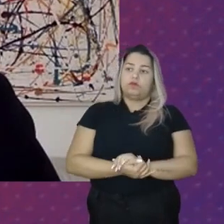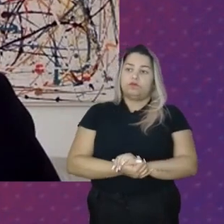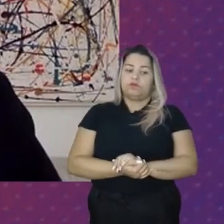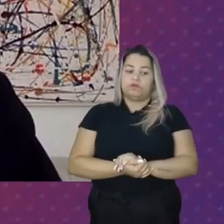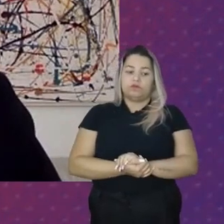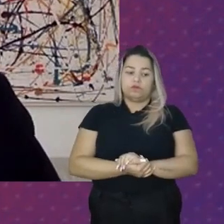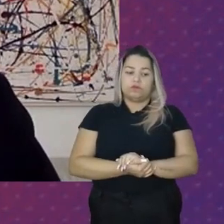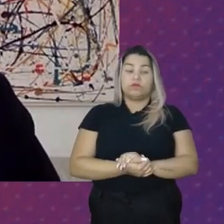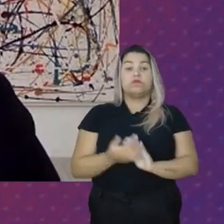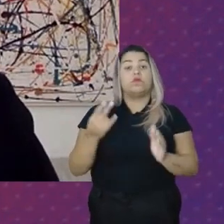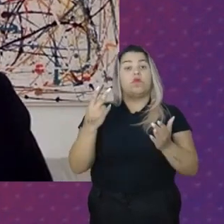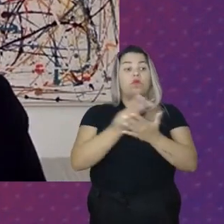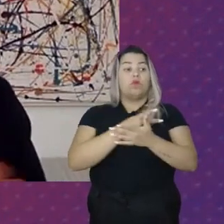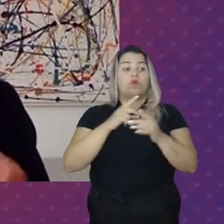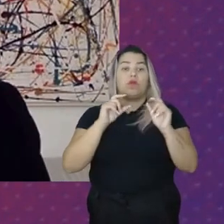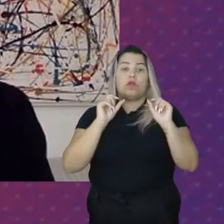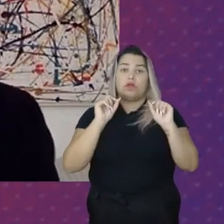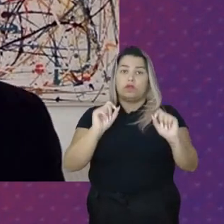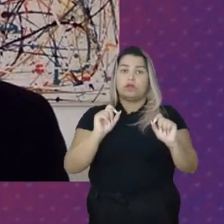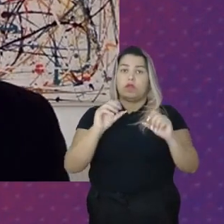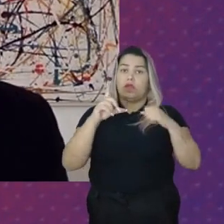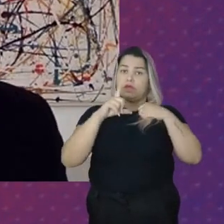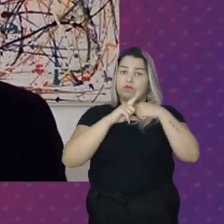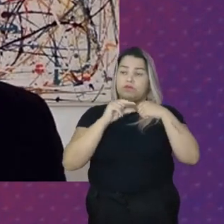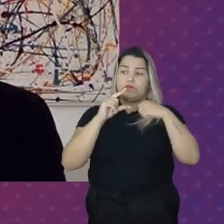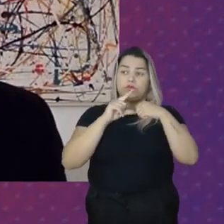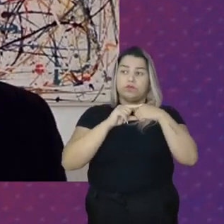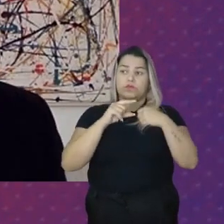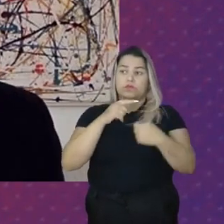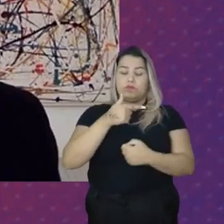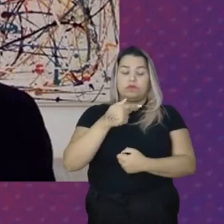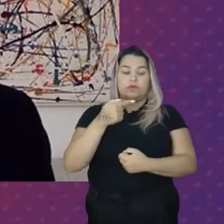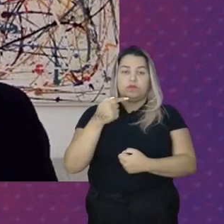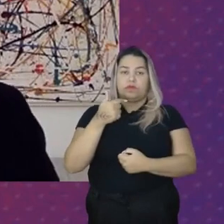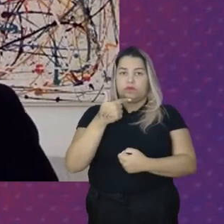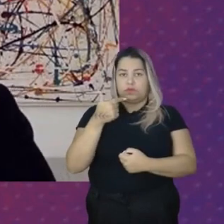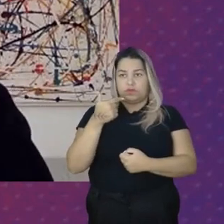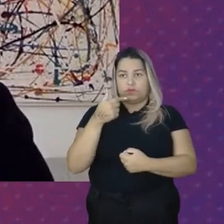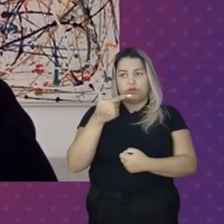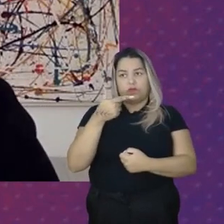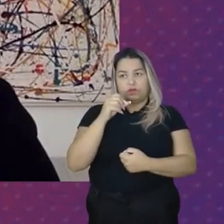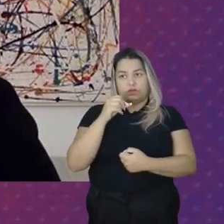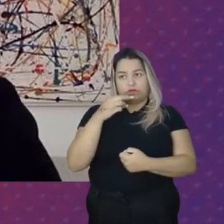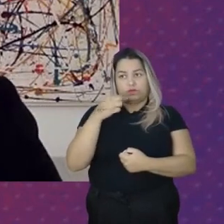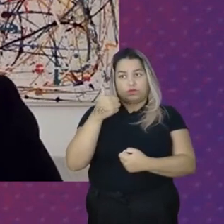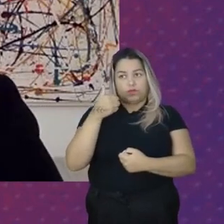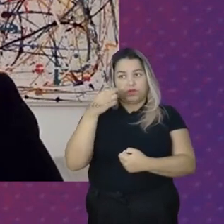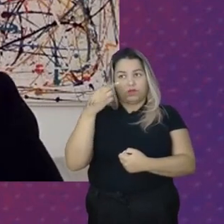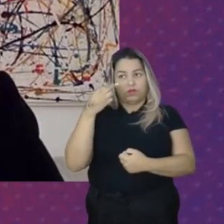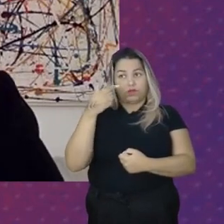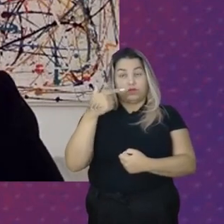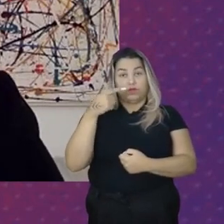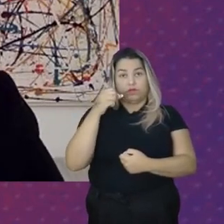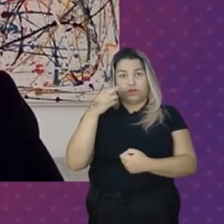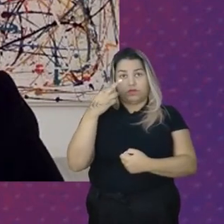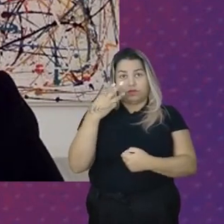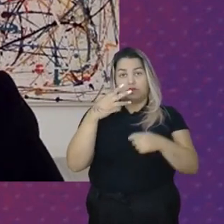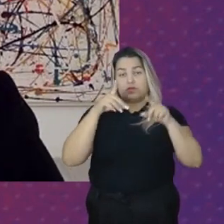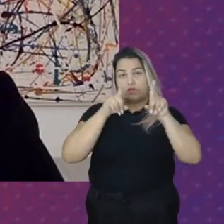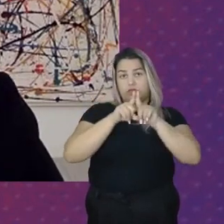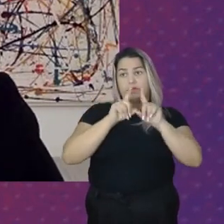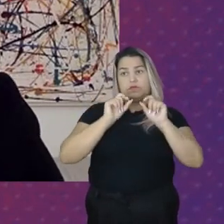O que acontece? A Emenda Constitucional 72 de 2013 vai, então, estender às